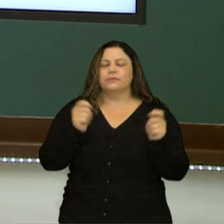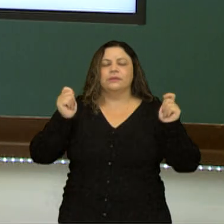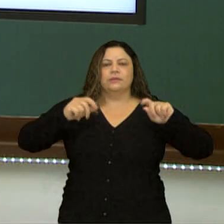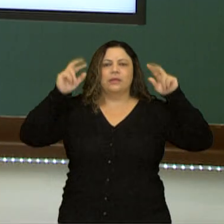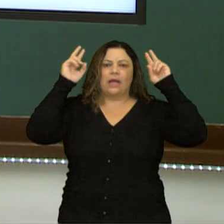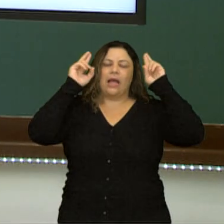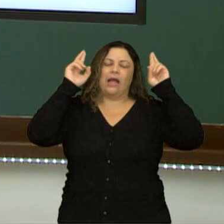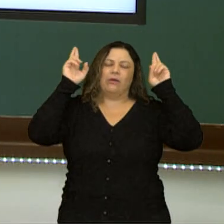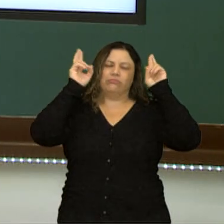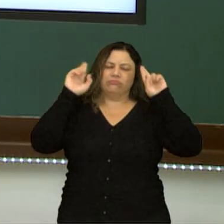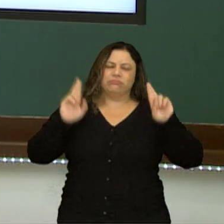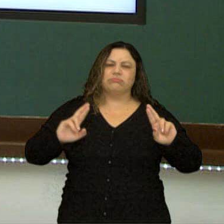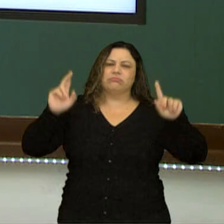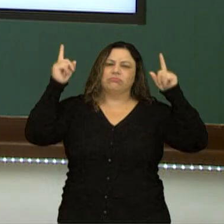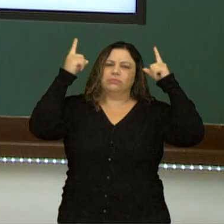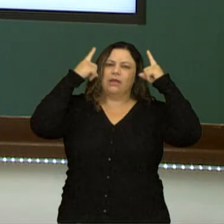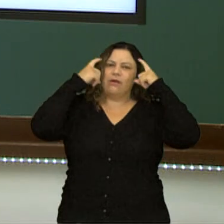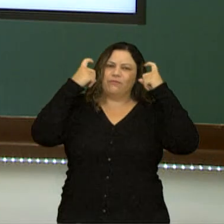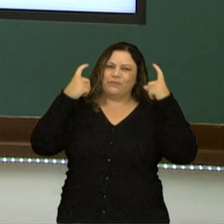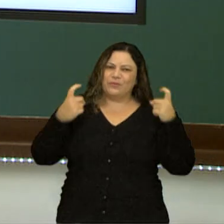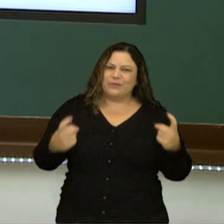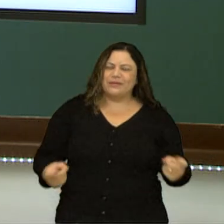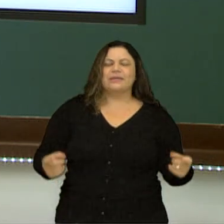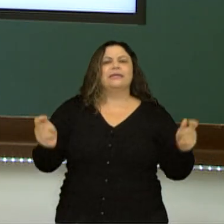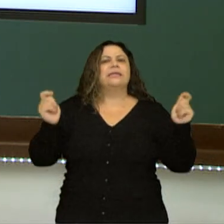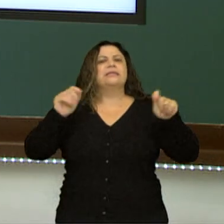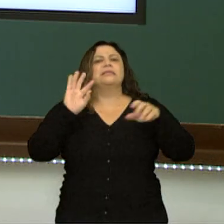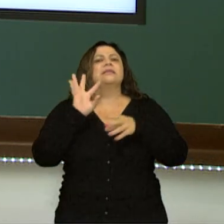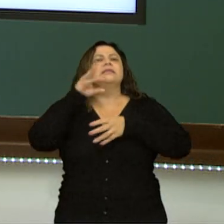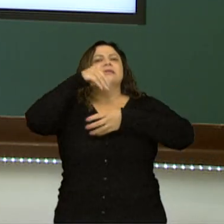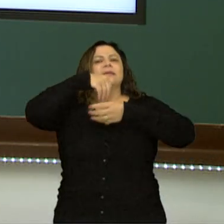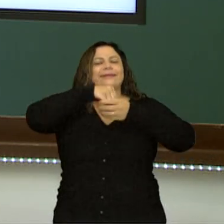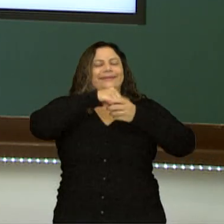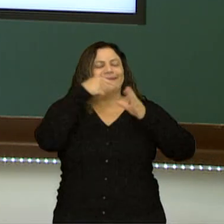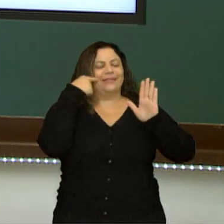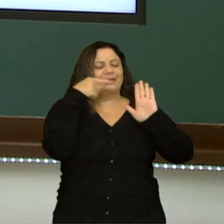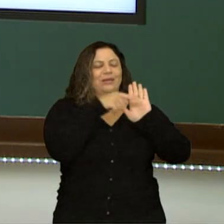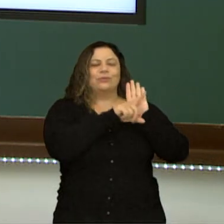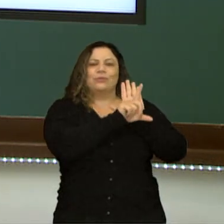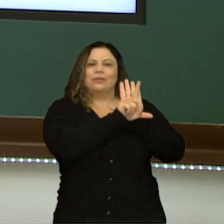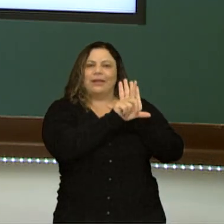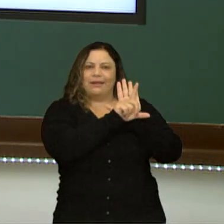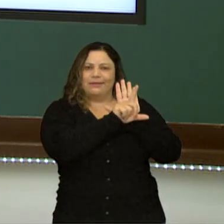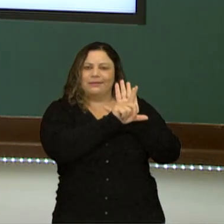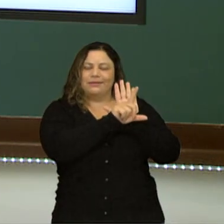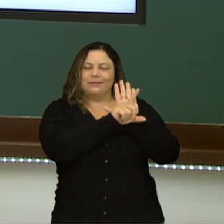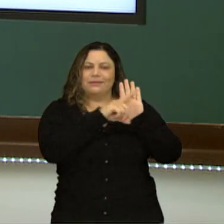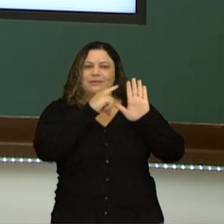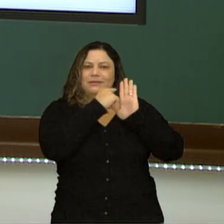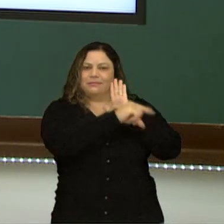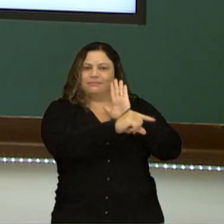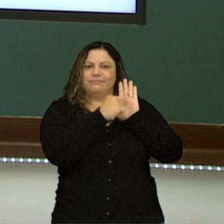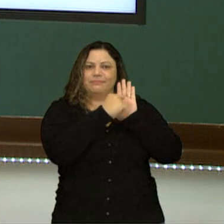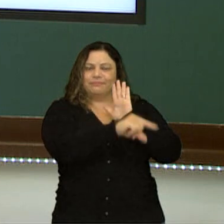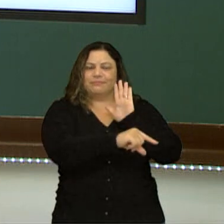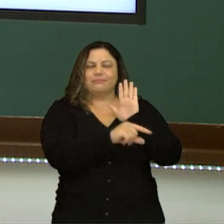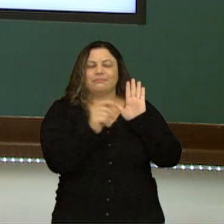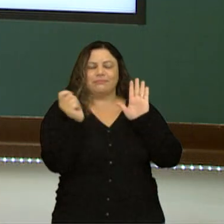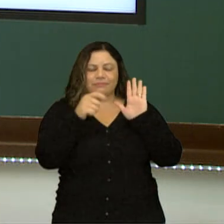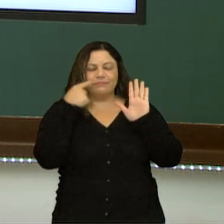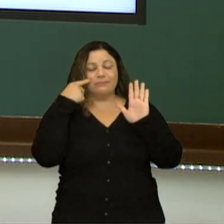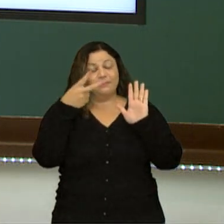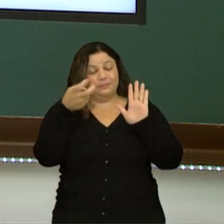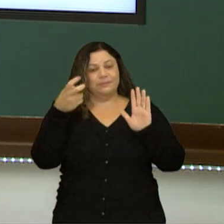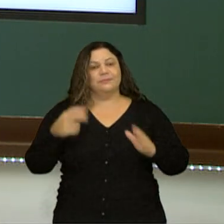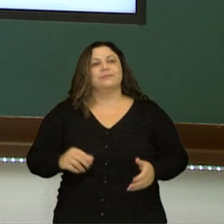os direitos humanos. E está lá onde? No preâmbulo. E agora sim, tanto que eu falei preâmbulo,